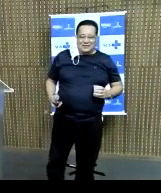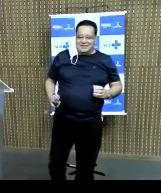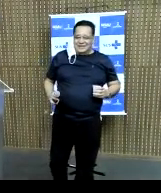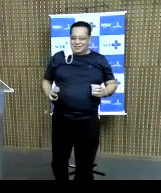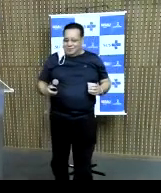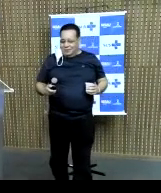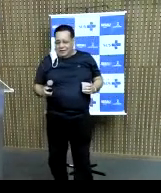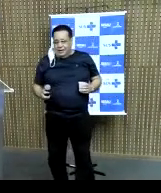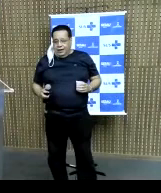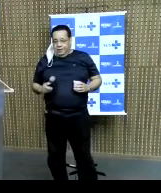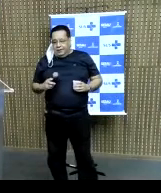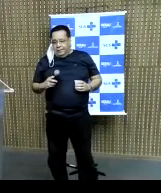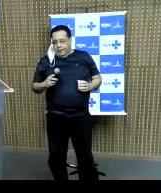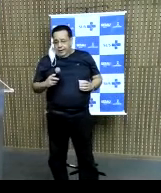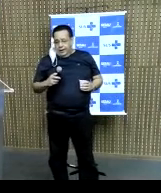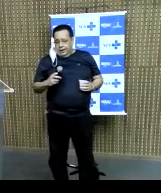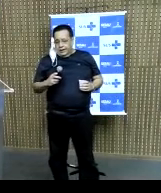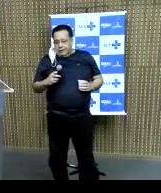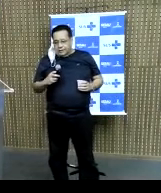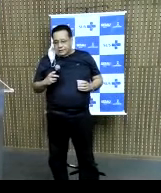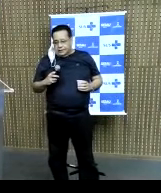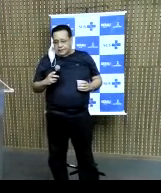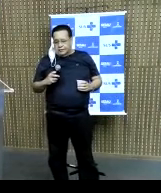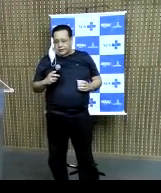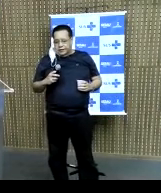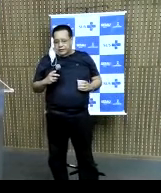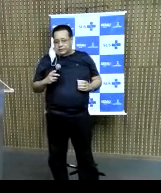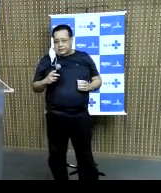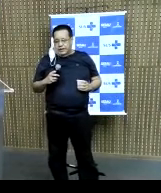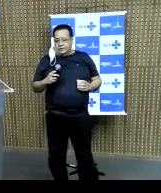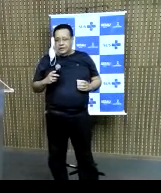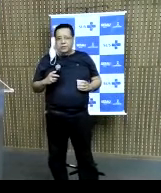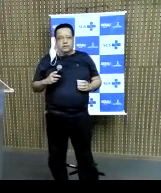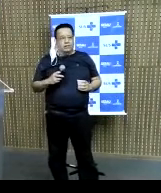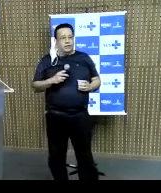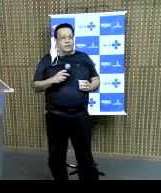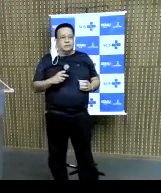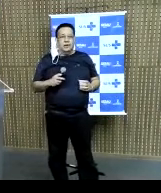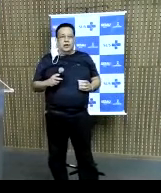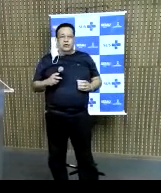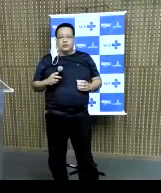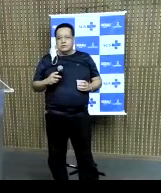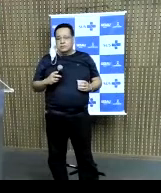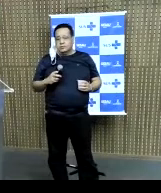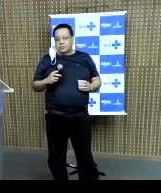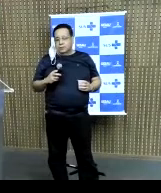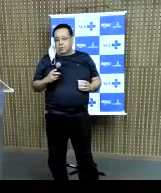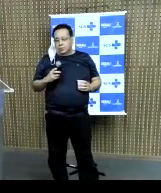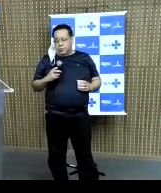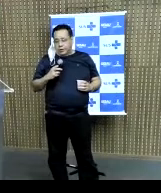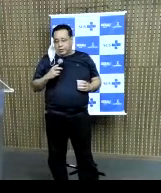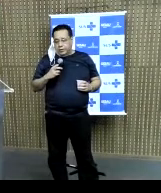Não, vai dar tudo certo. Bem, aqui nossa frente da nossa unidade, né, como eu estava falando, hoje nós estamos